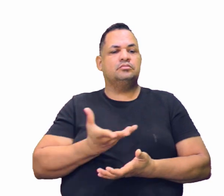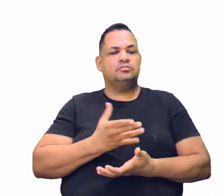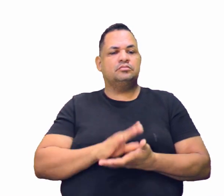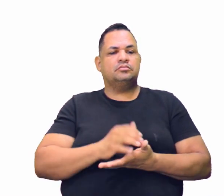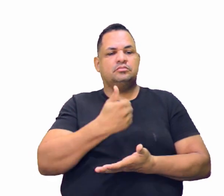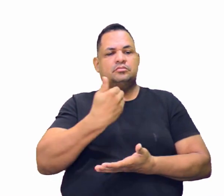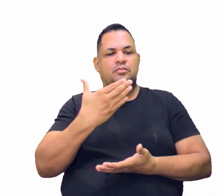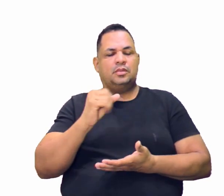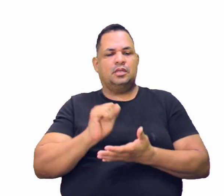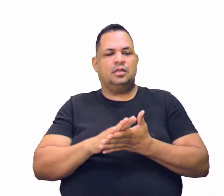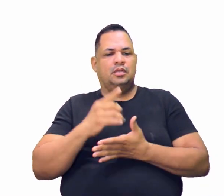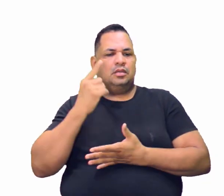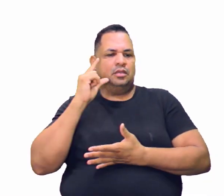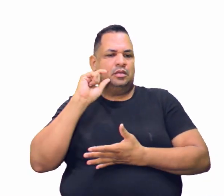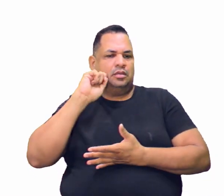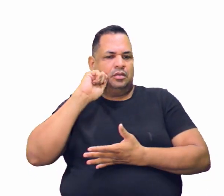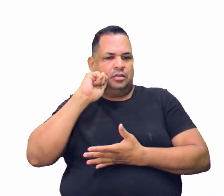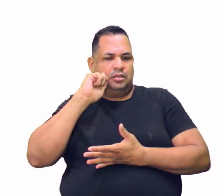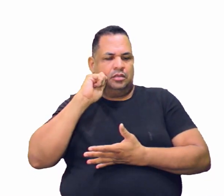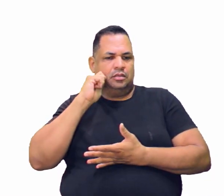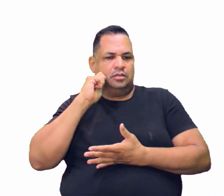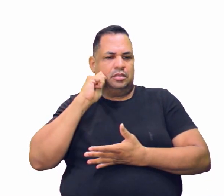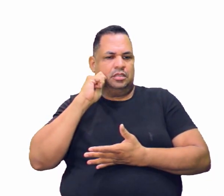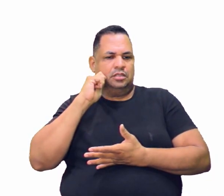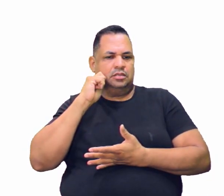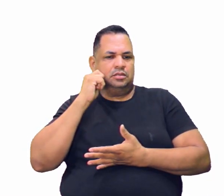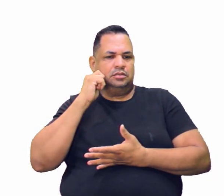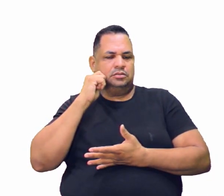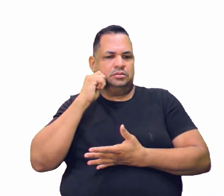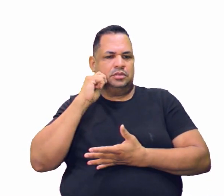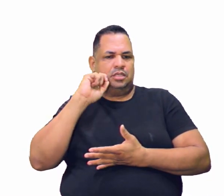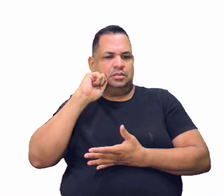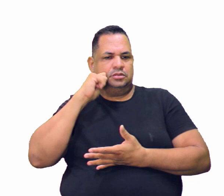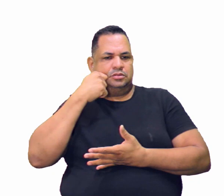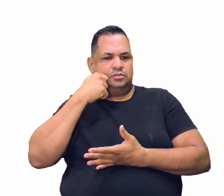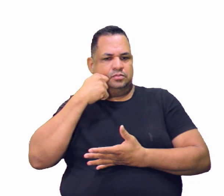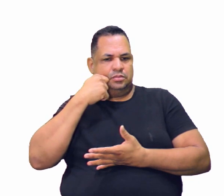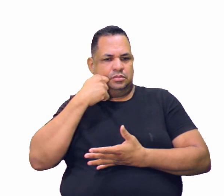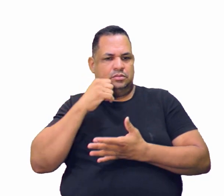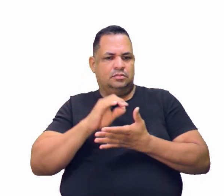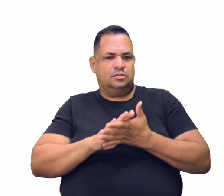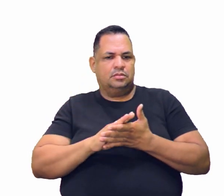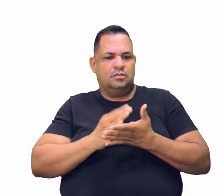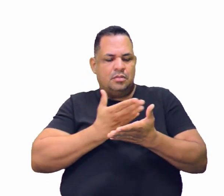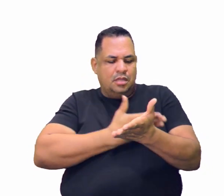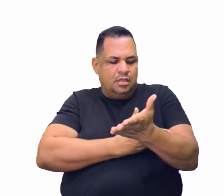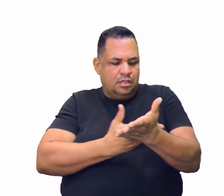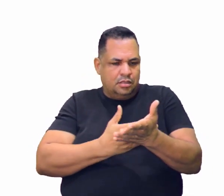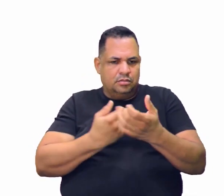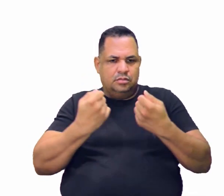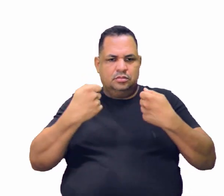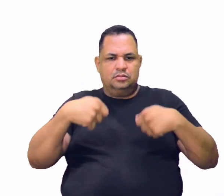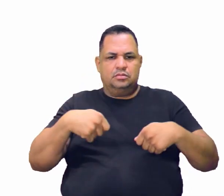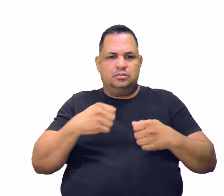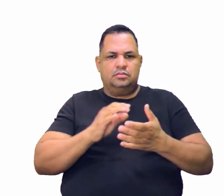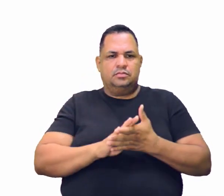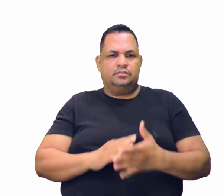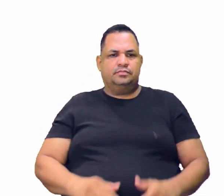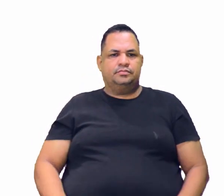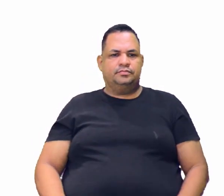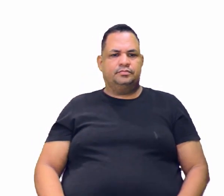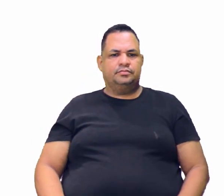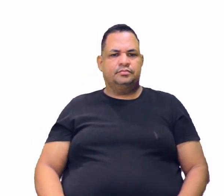Quero 10 pães, ou mais claro, ou melhor, ou mais, com certeza, o mais claro possível, tá bom? Só faltou